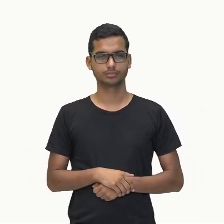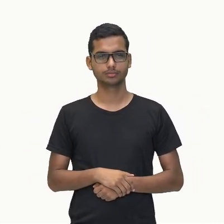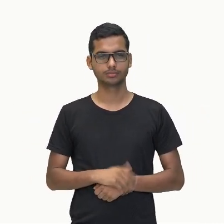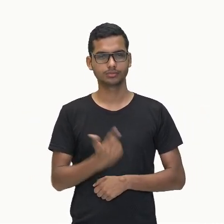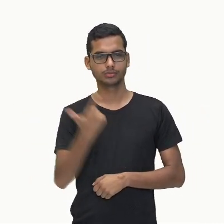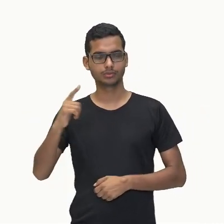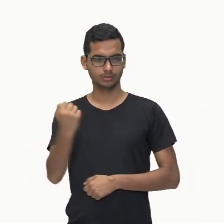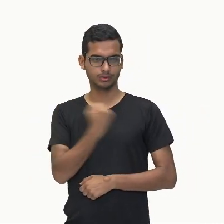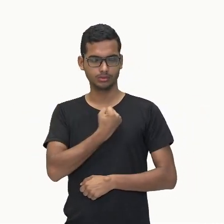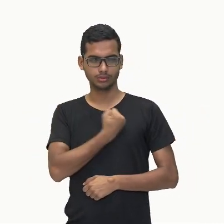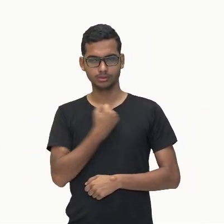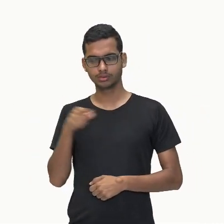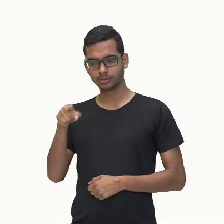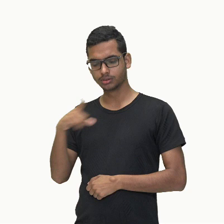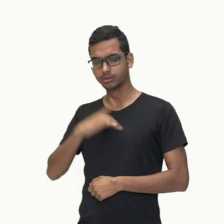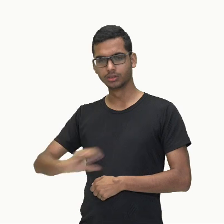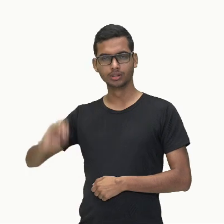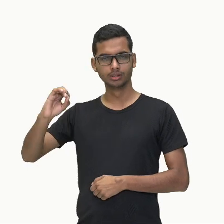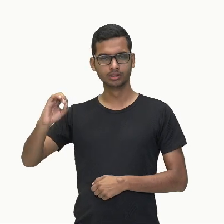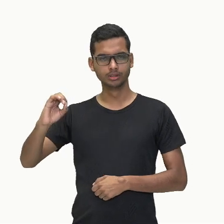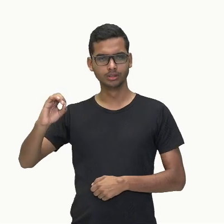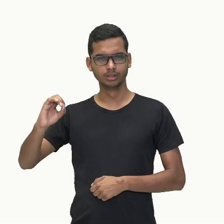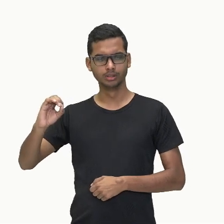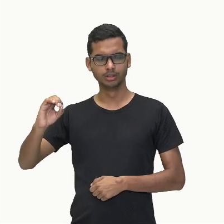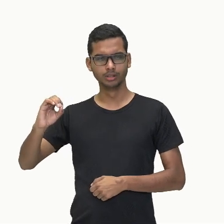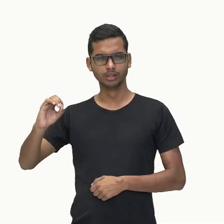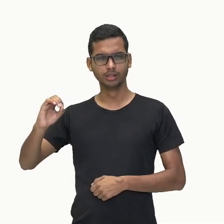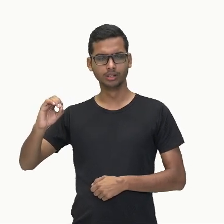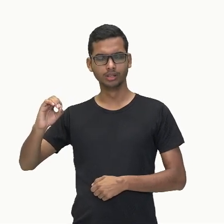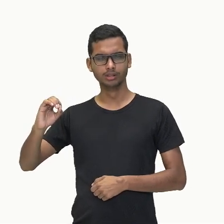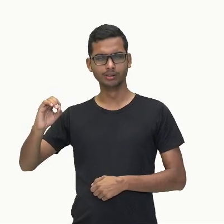Próximo valor de x é o 0.